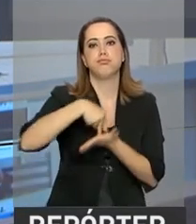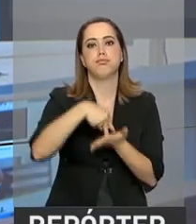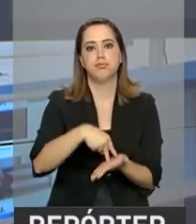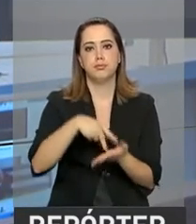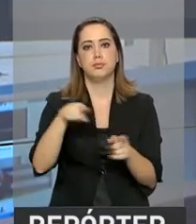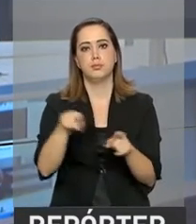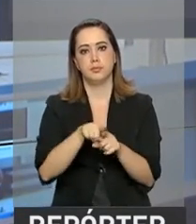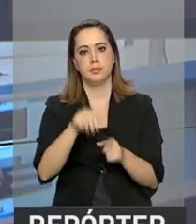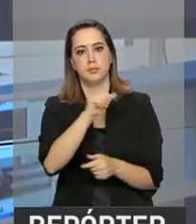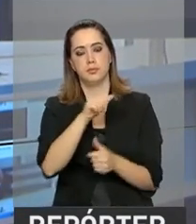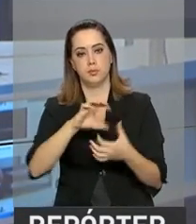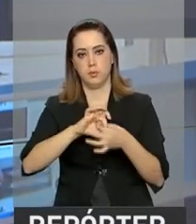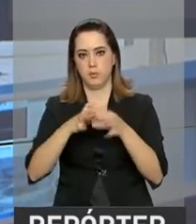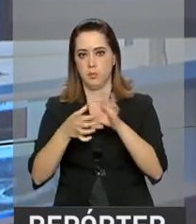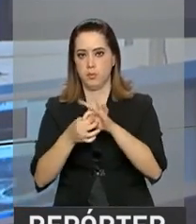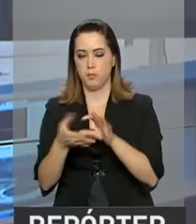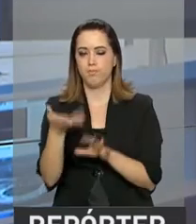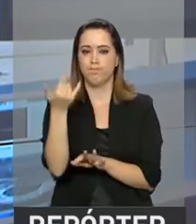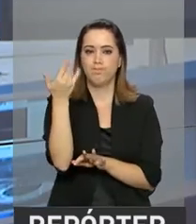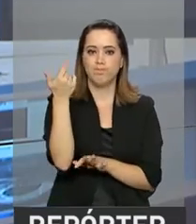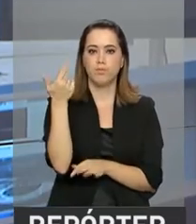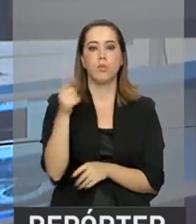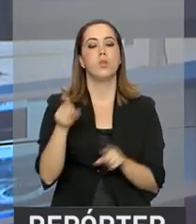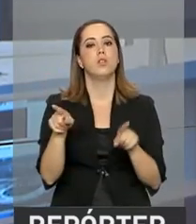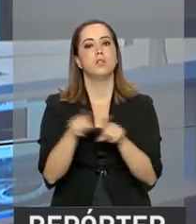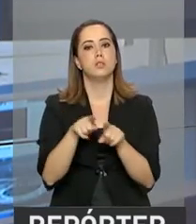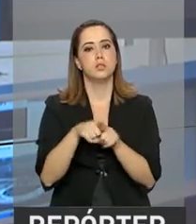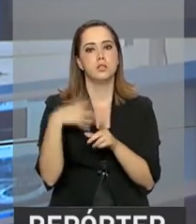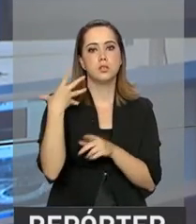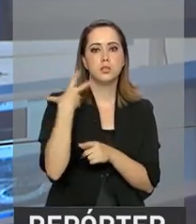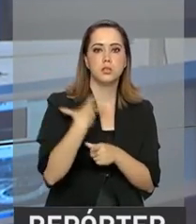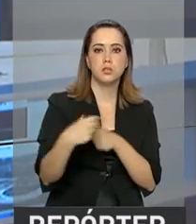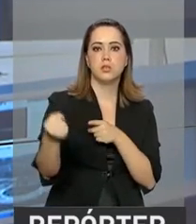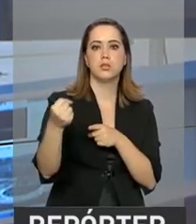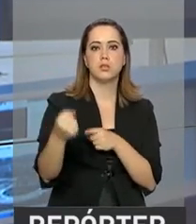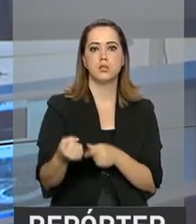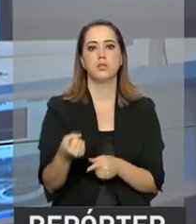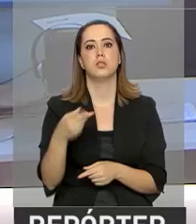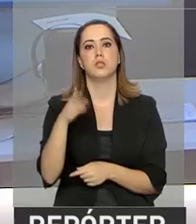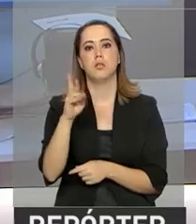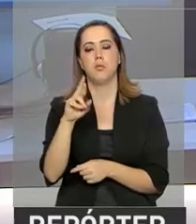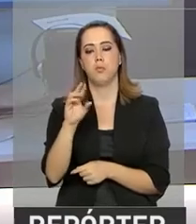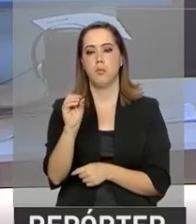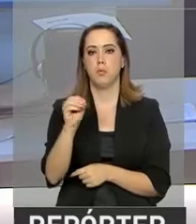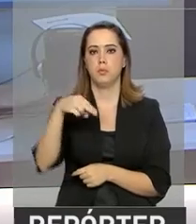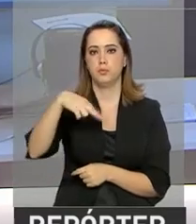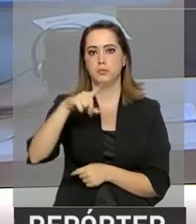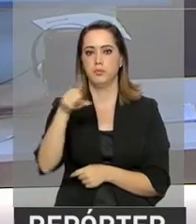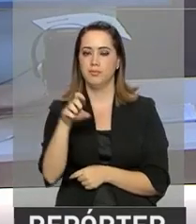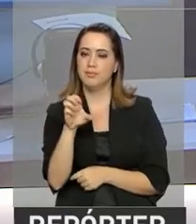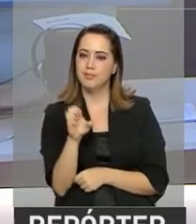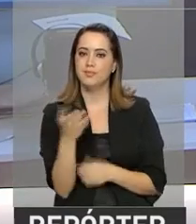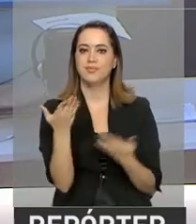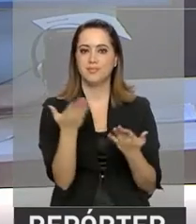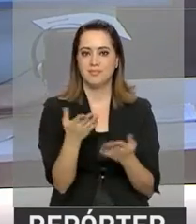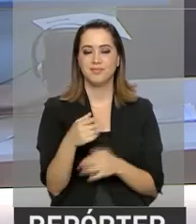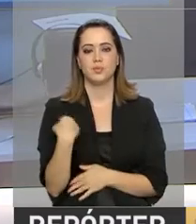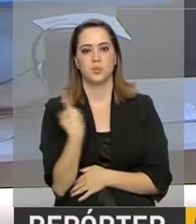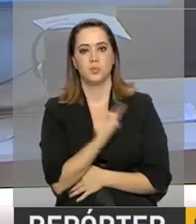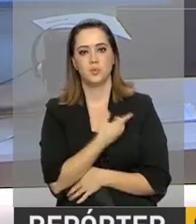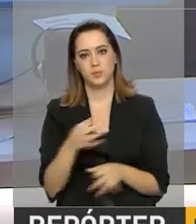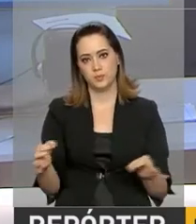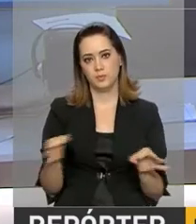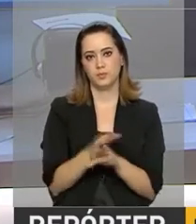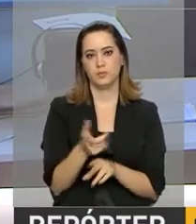jogos olímpicos em londres de 2012 maia também ganhou uma medalha de bronze nós ficamos por aqui voltamos a